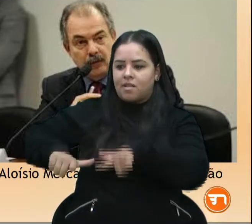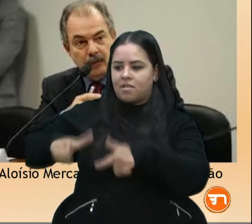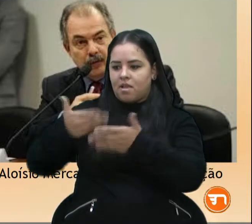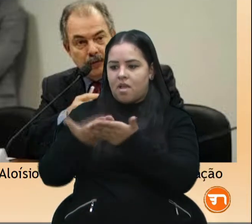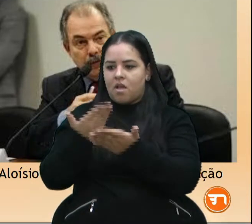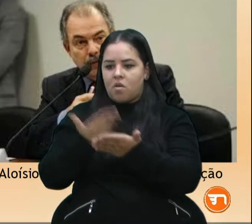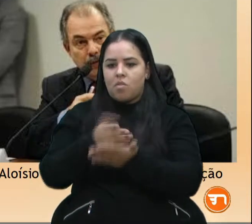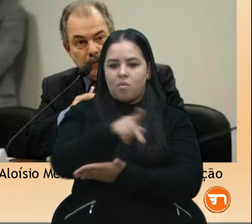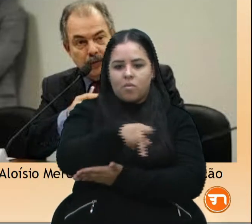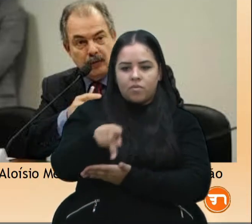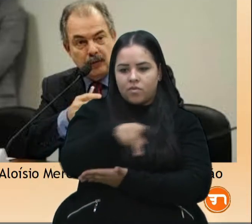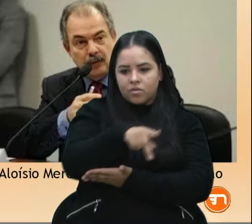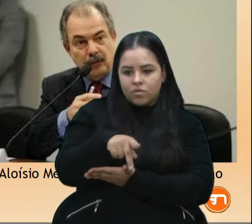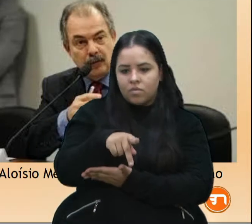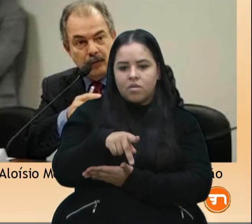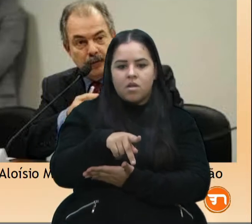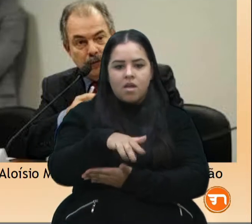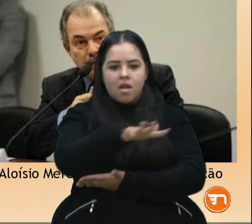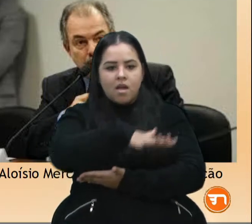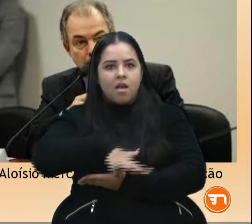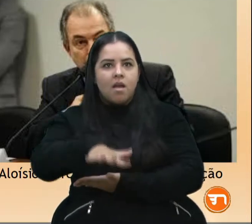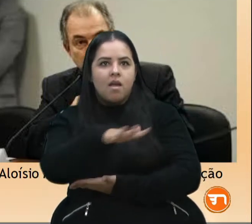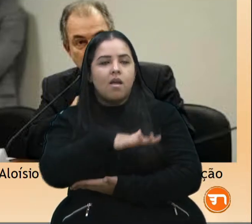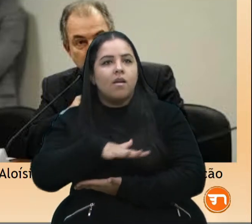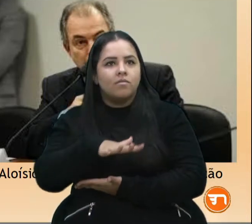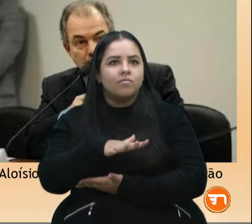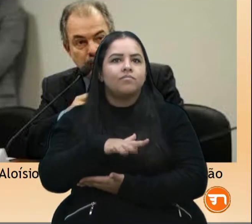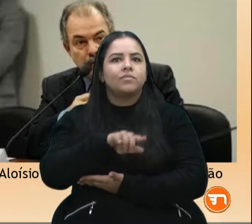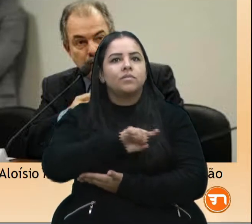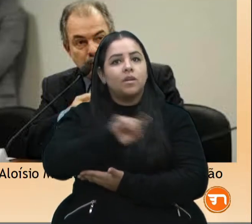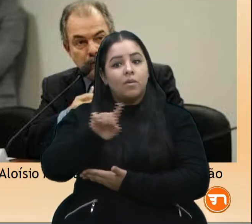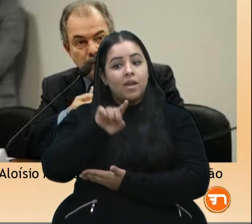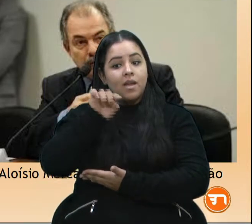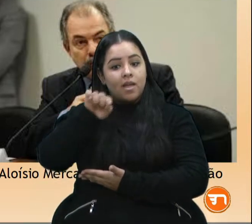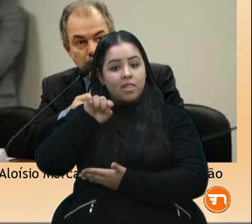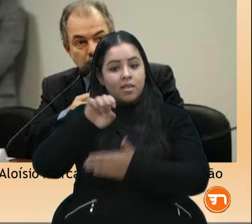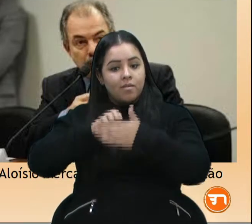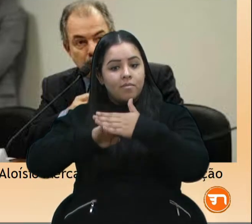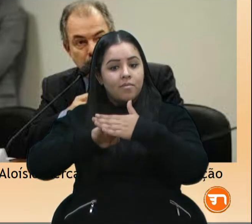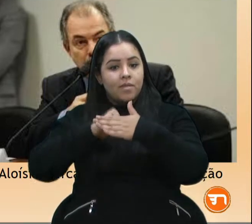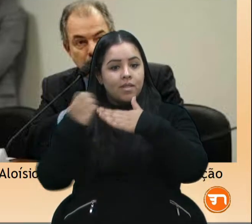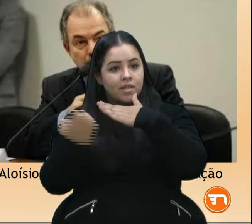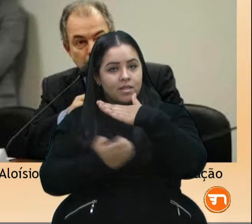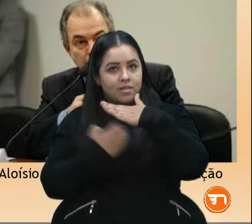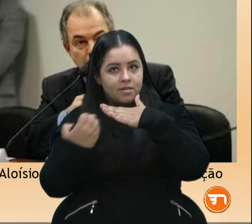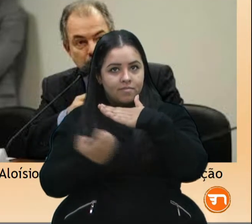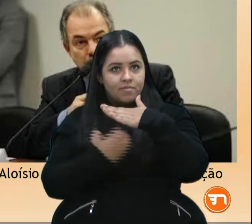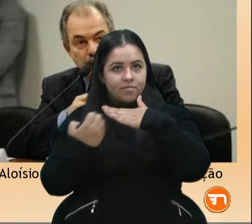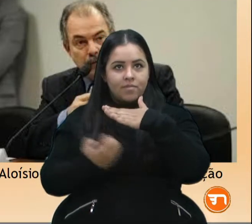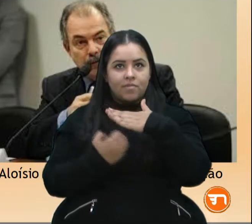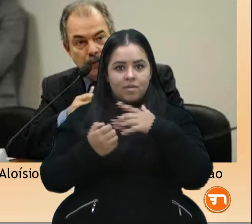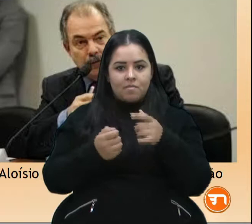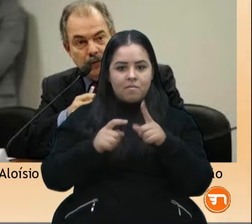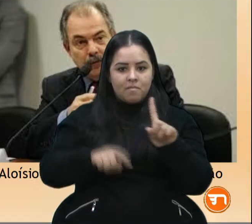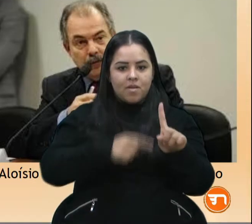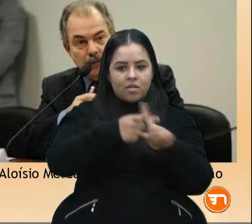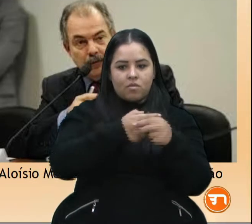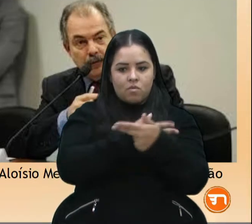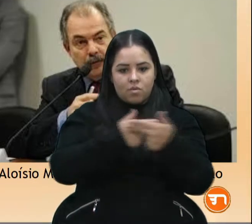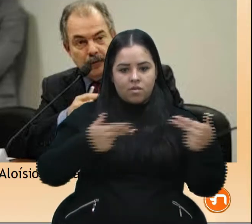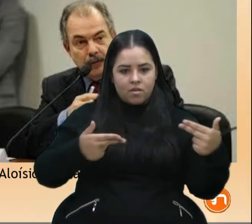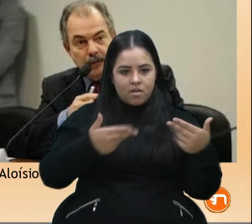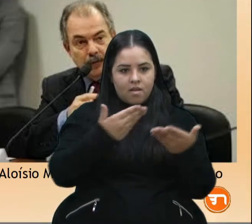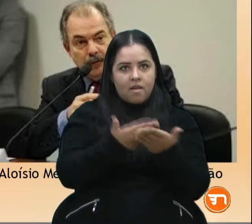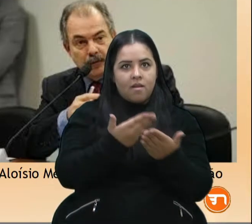professor, o laboratório, a biblioteca. Então, ele, empresário, aumenta algumas vagas em sala, em contrapartida do